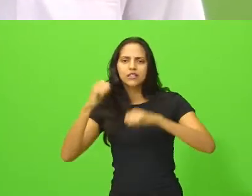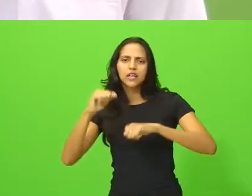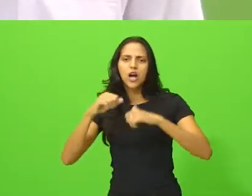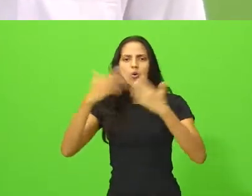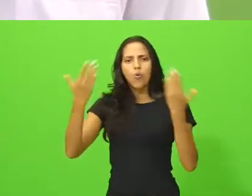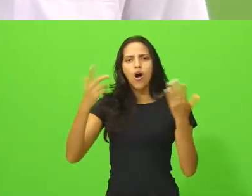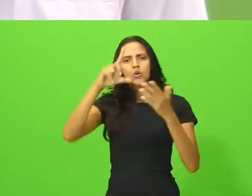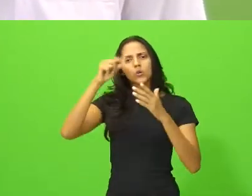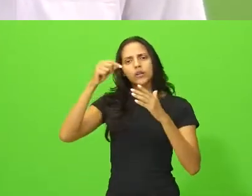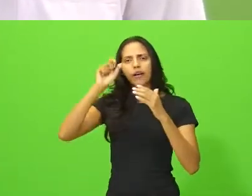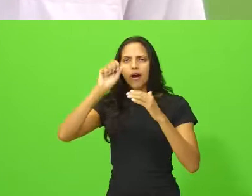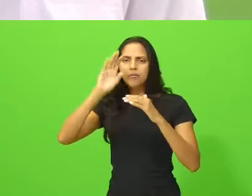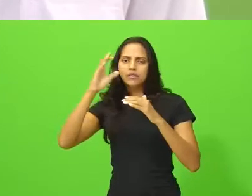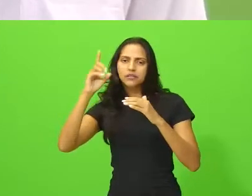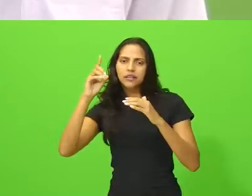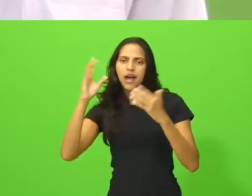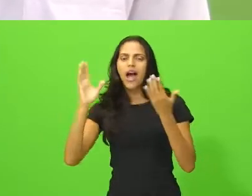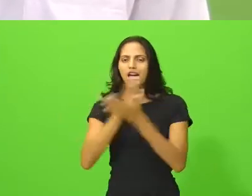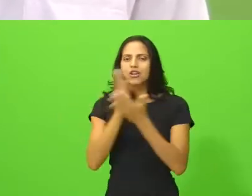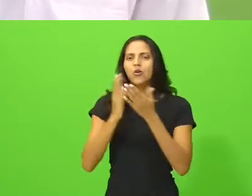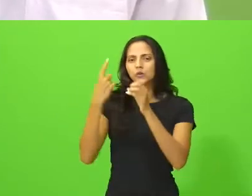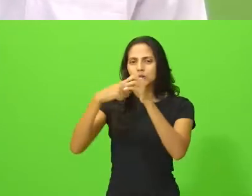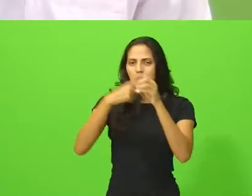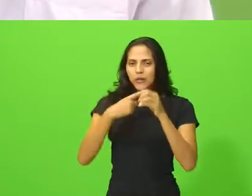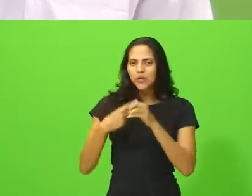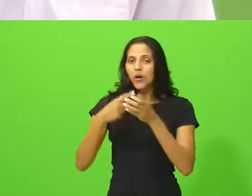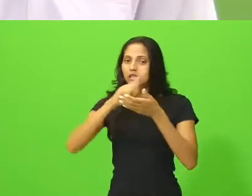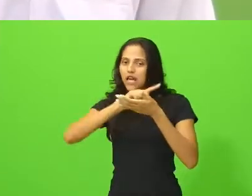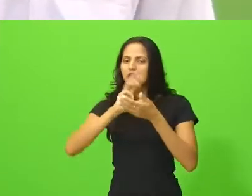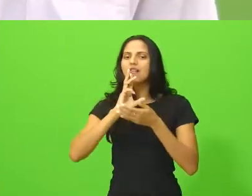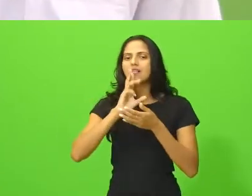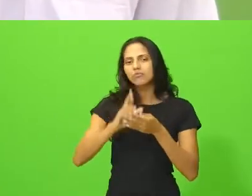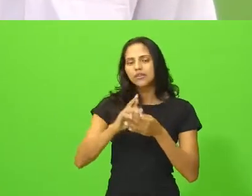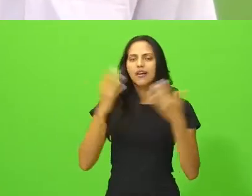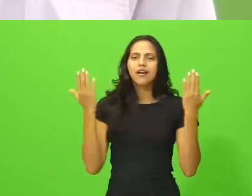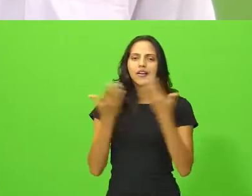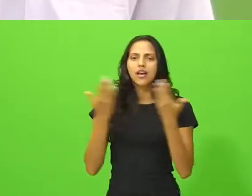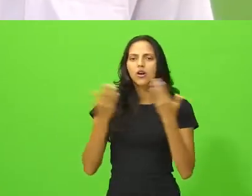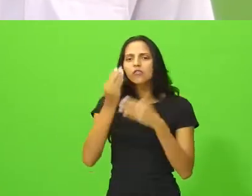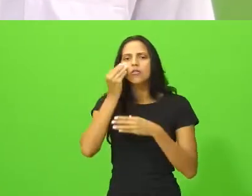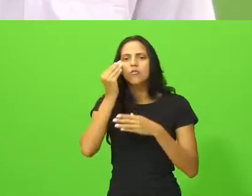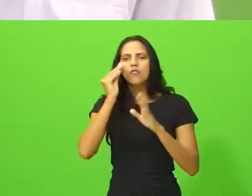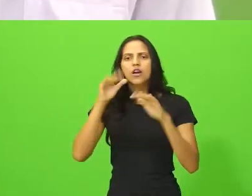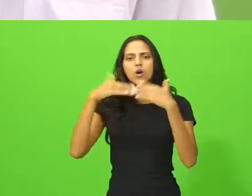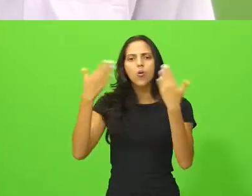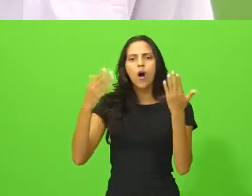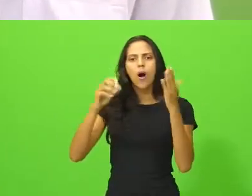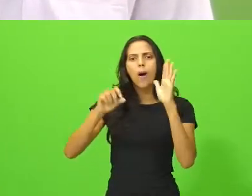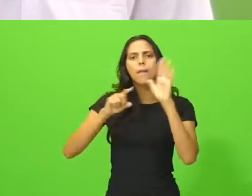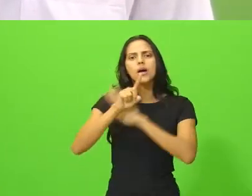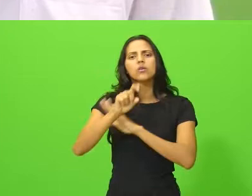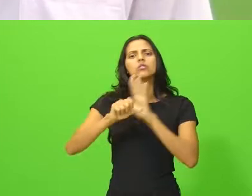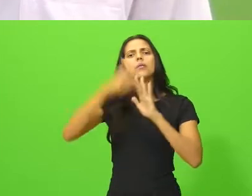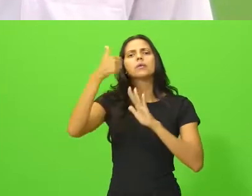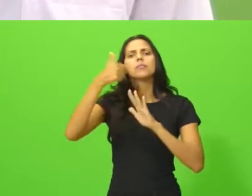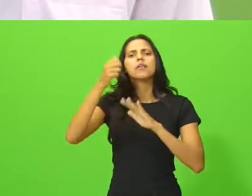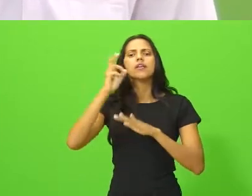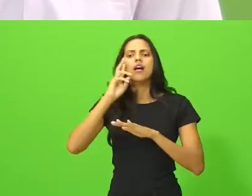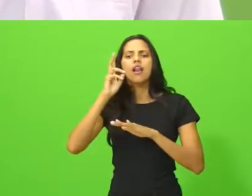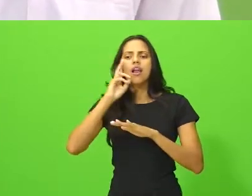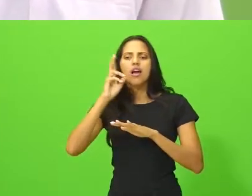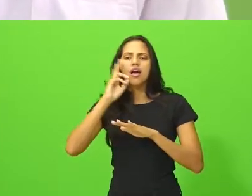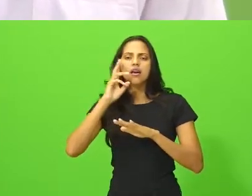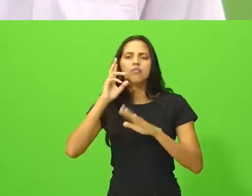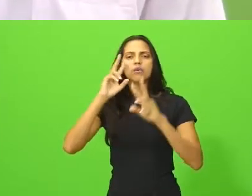uma conclusão, né? Tivemos agora a participação das comunidades, dos municípios, e vamos então ver essa primeira questão, né? Que nós